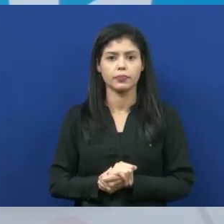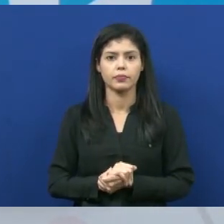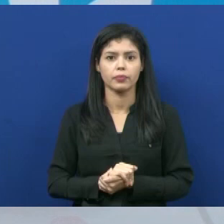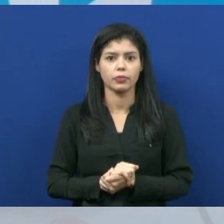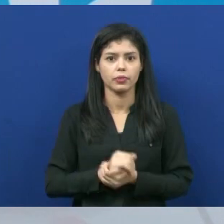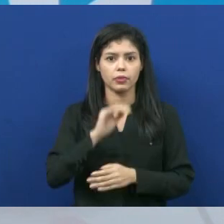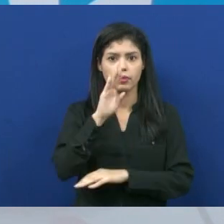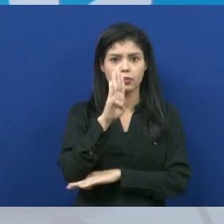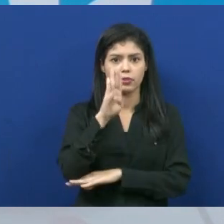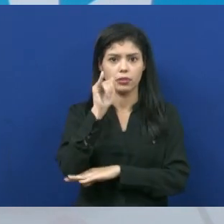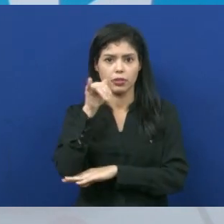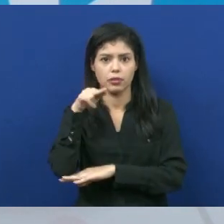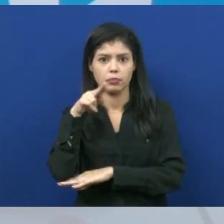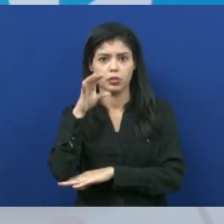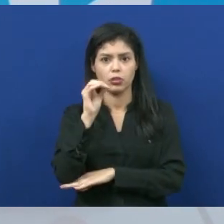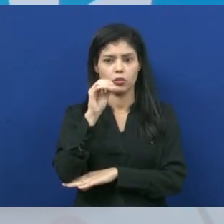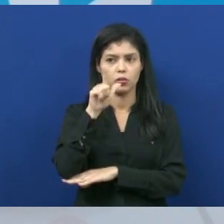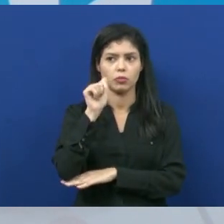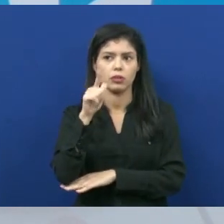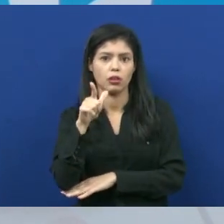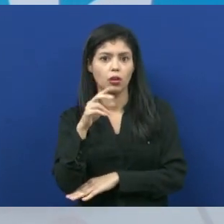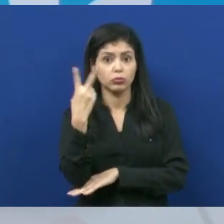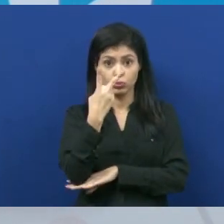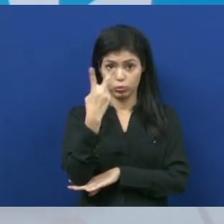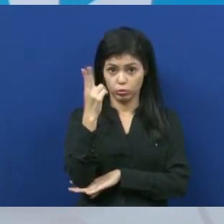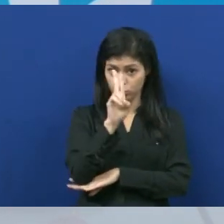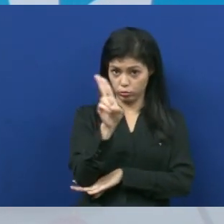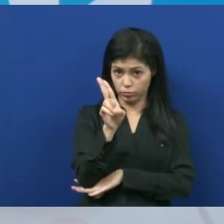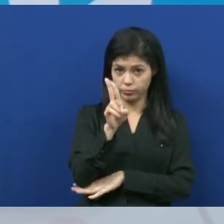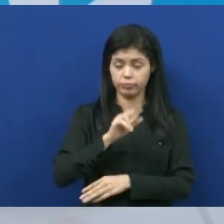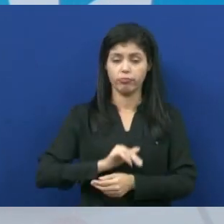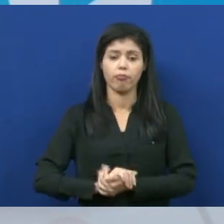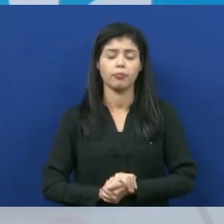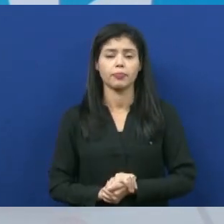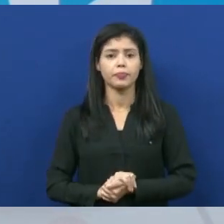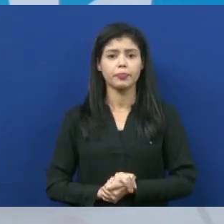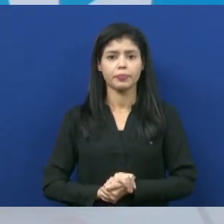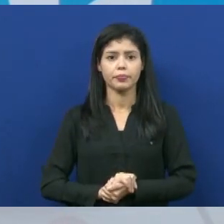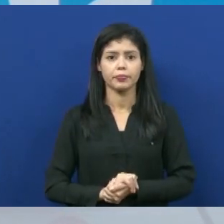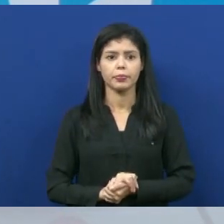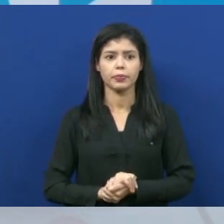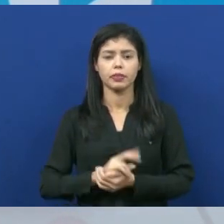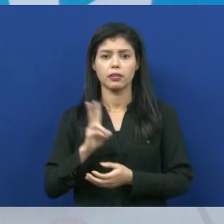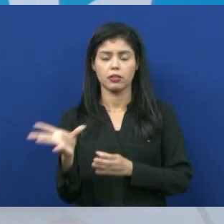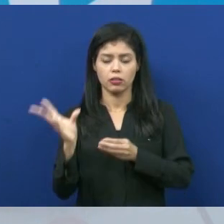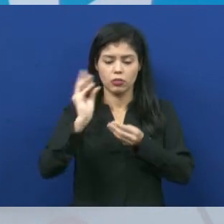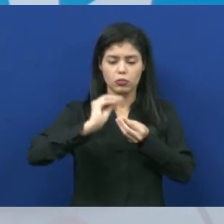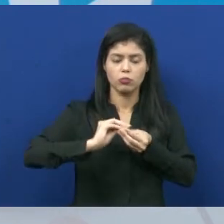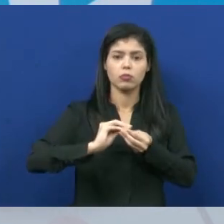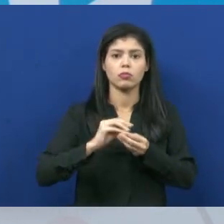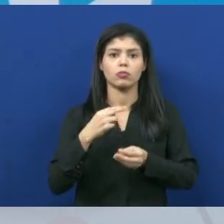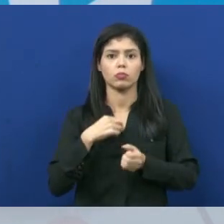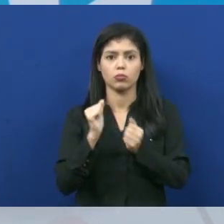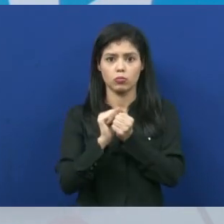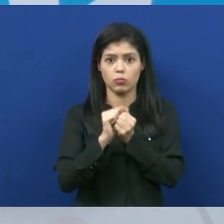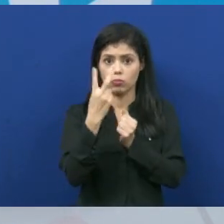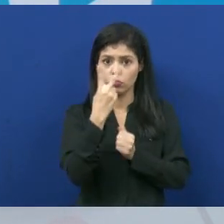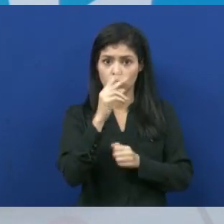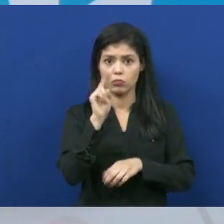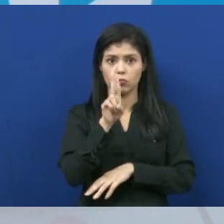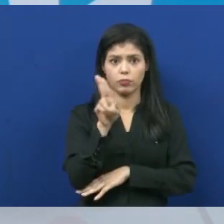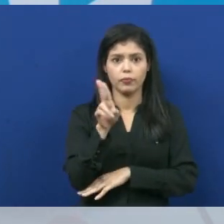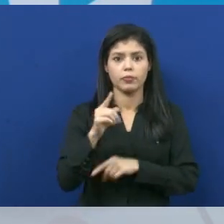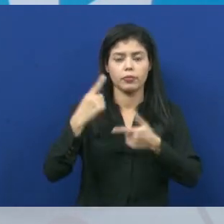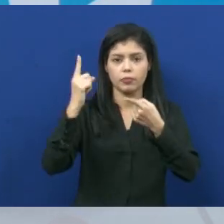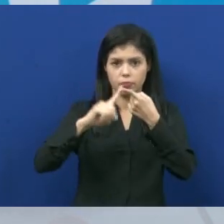ela é binomial, ela tem dois nomes, ela vem composta por dois nomes. O